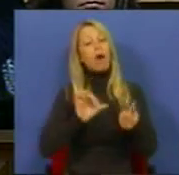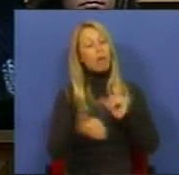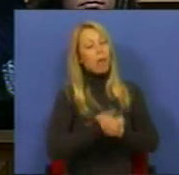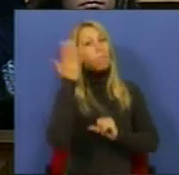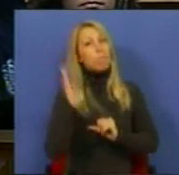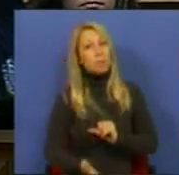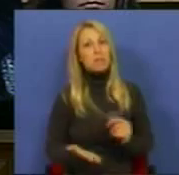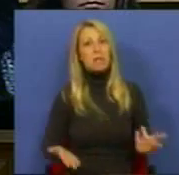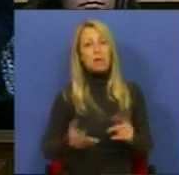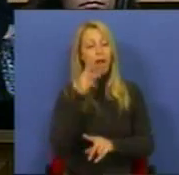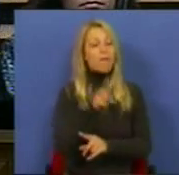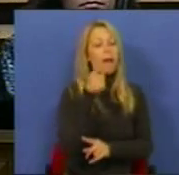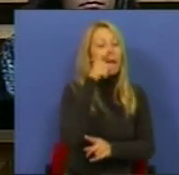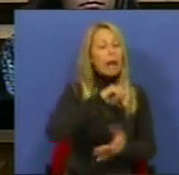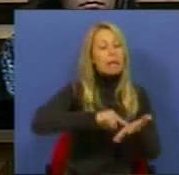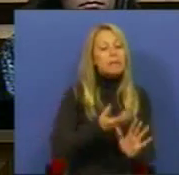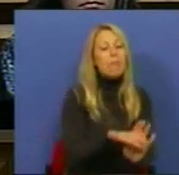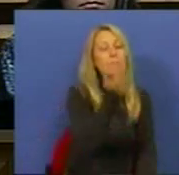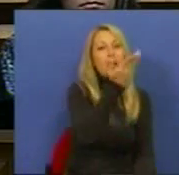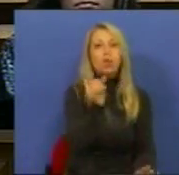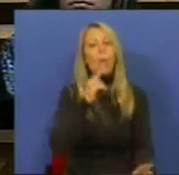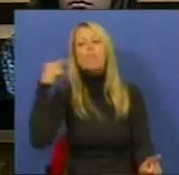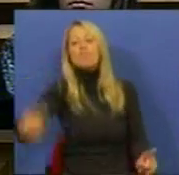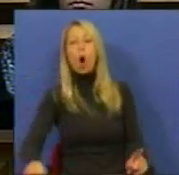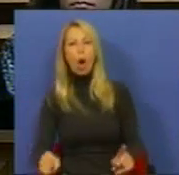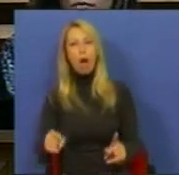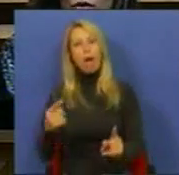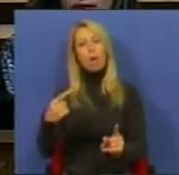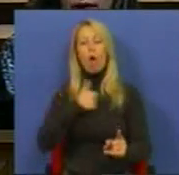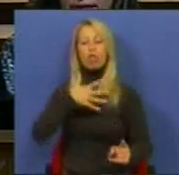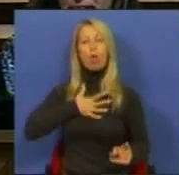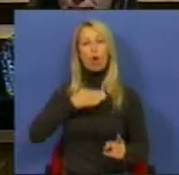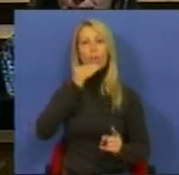em conta os que mais precisam e não apenas os grandes proprietários.